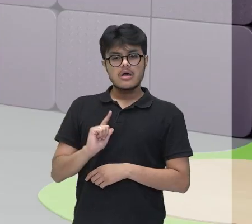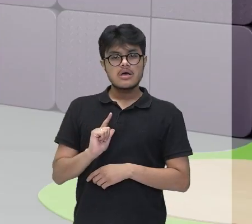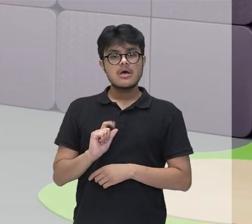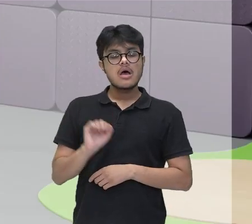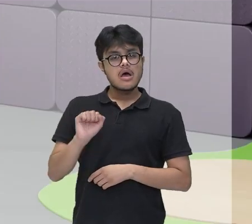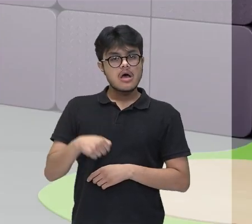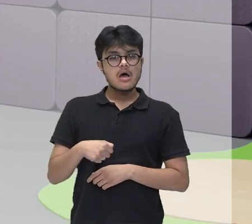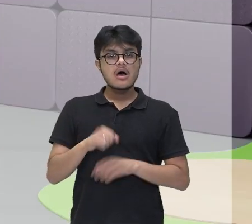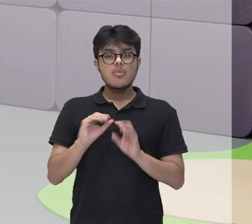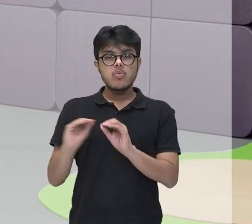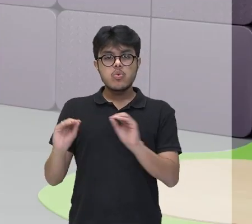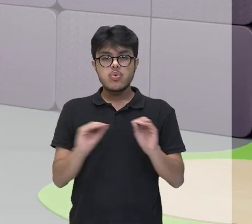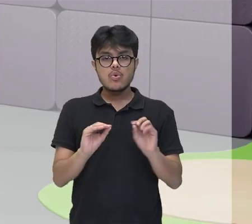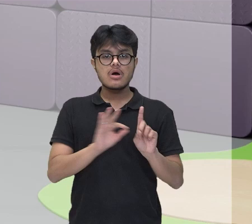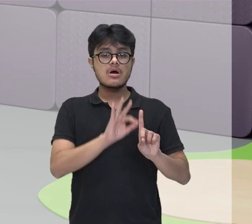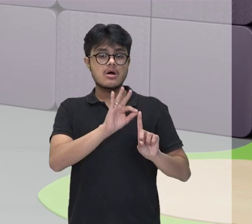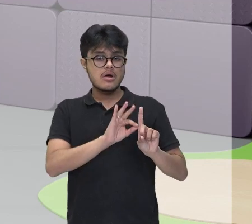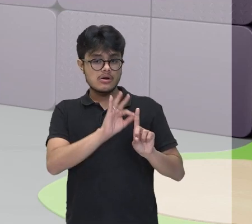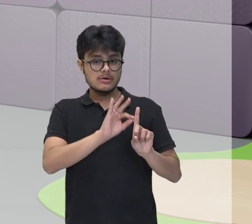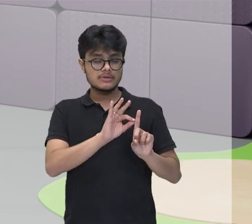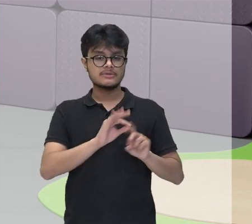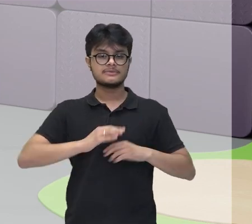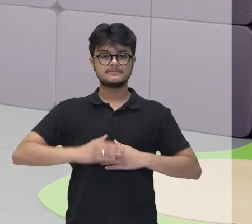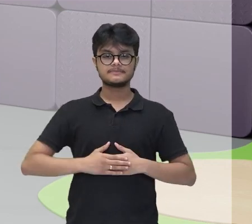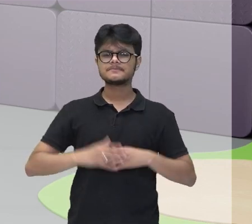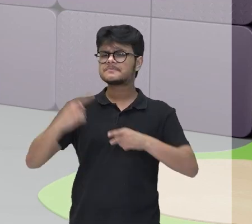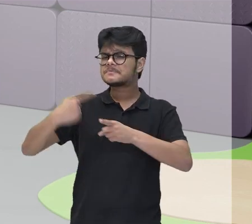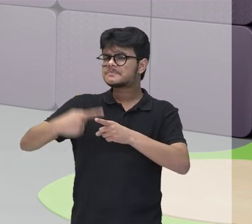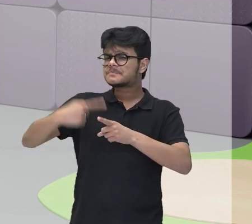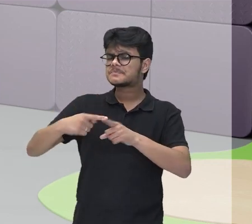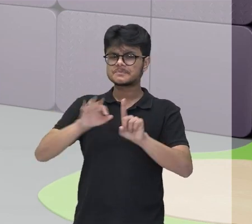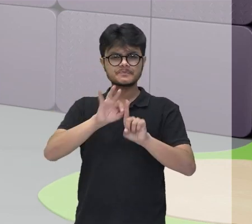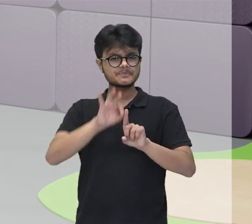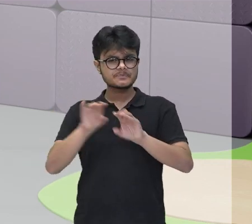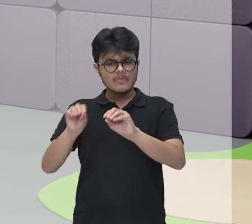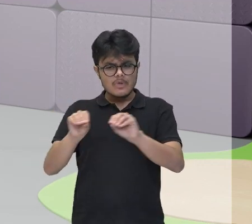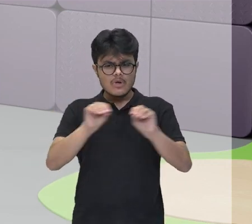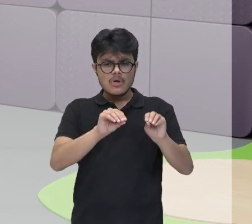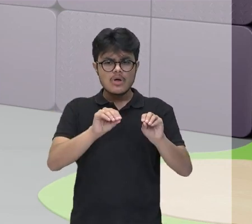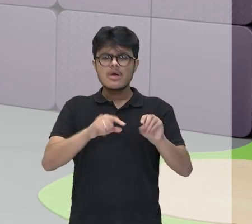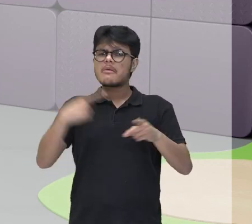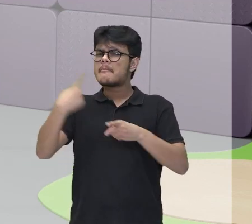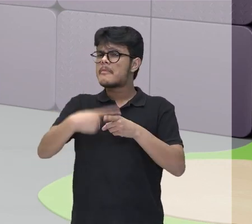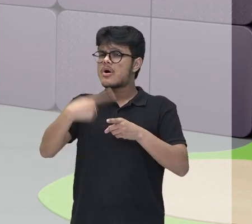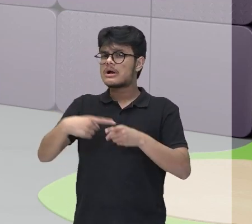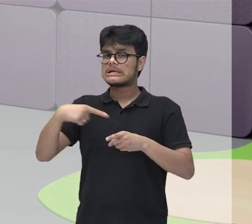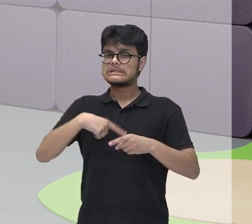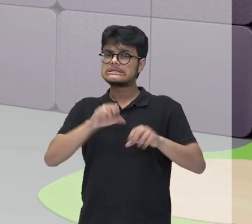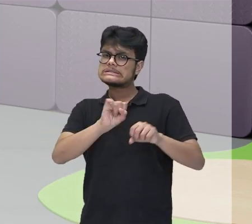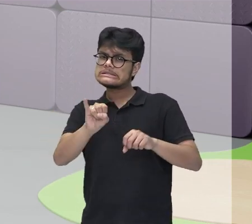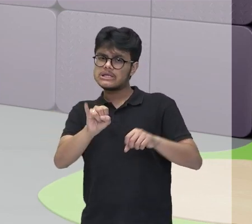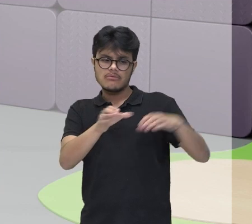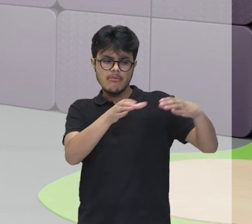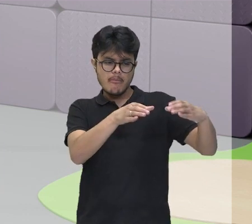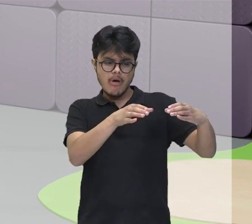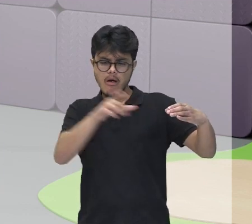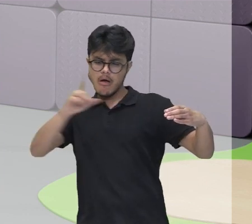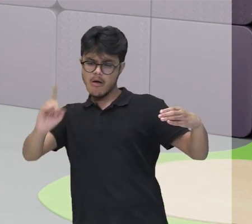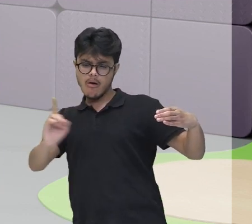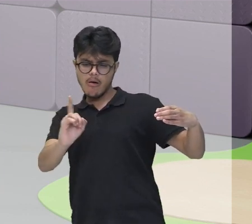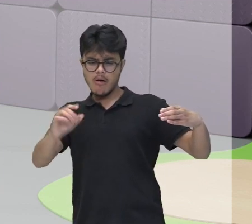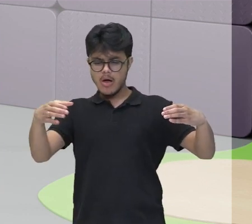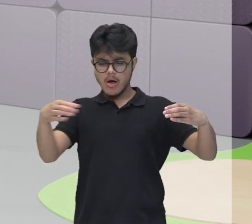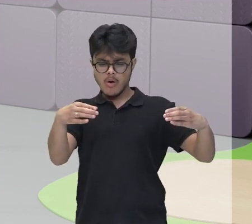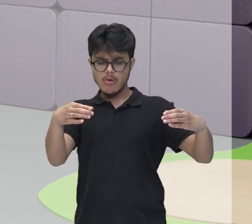transferência de calor, eles estão acontecendo porque, pela proximidade, eles estão muito próximos. Imaginem